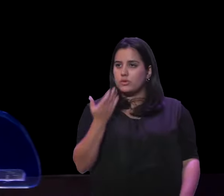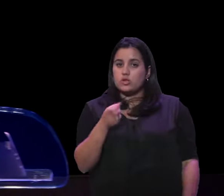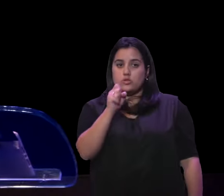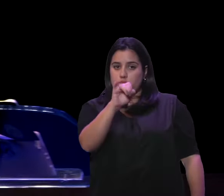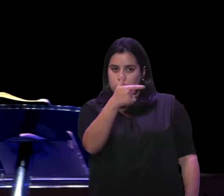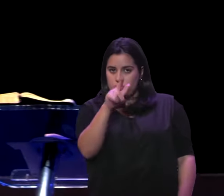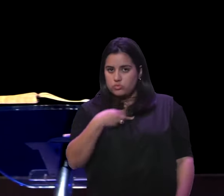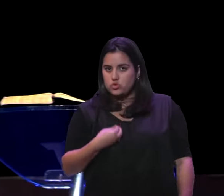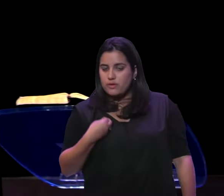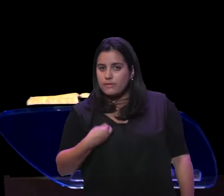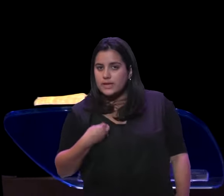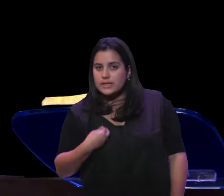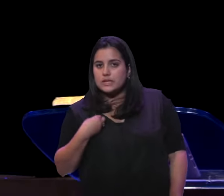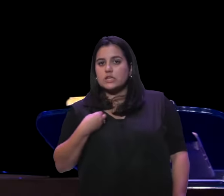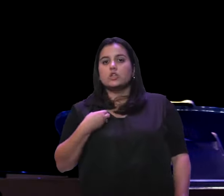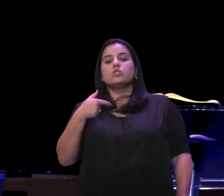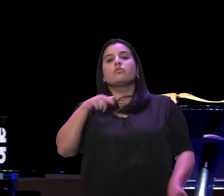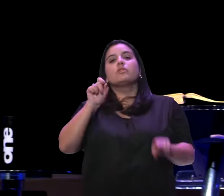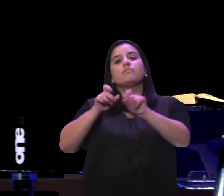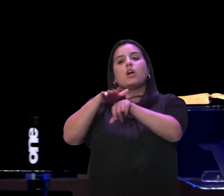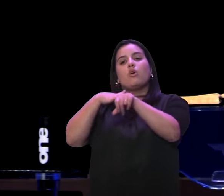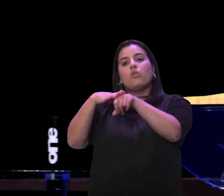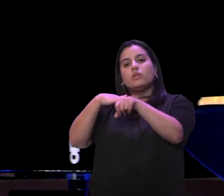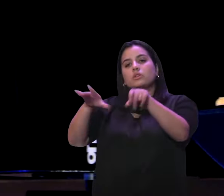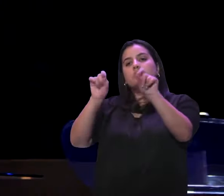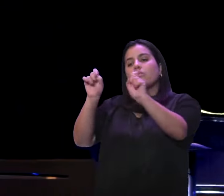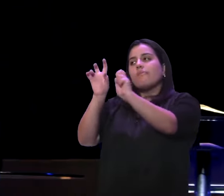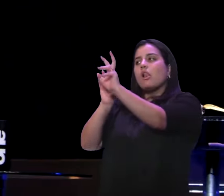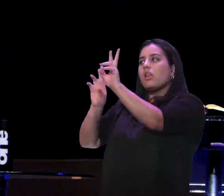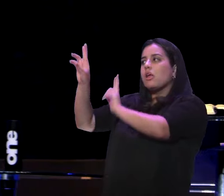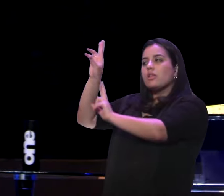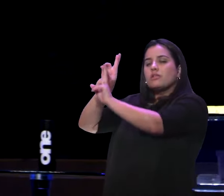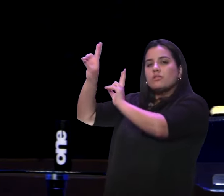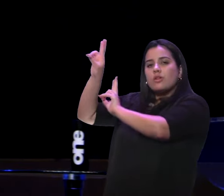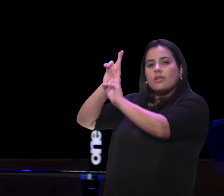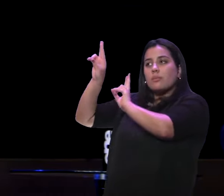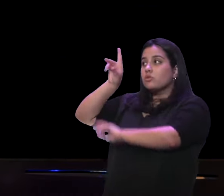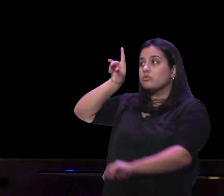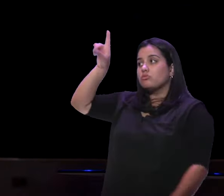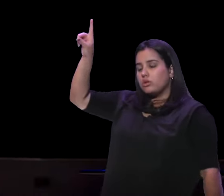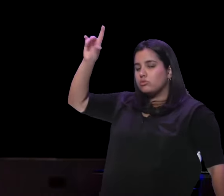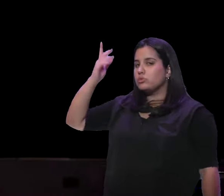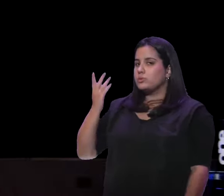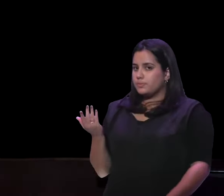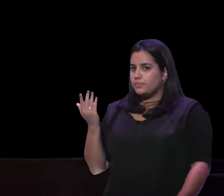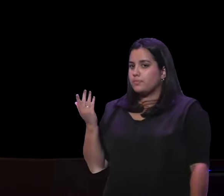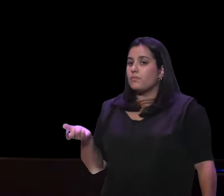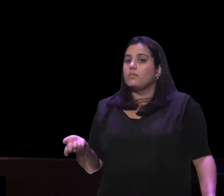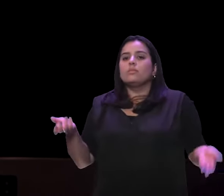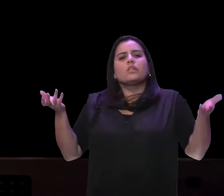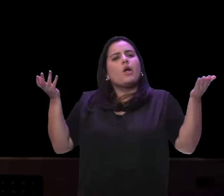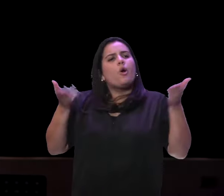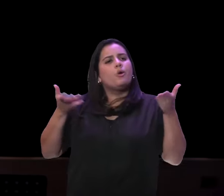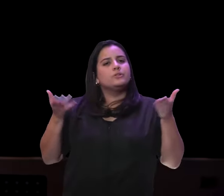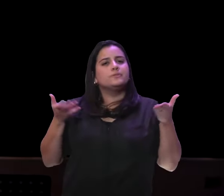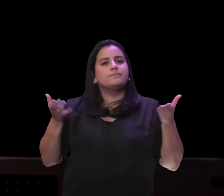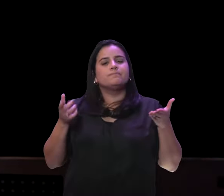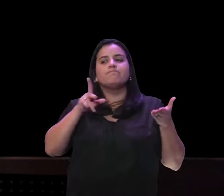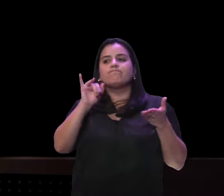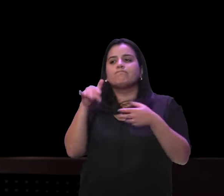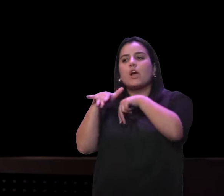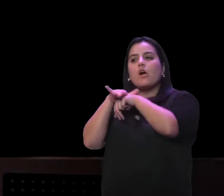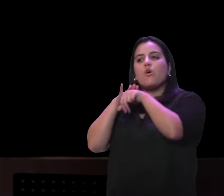aqui, a gente estava falando sobre o nosso relacionamento com Deus. E hoje a gente vai